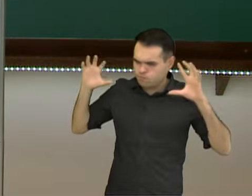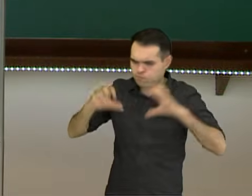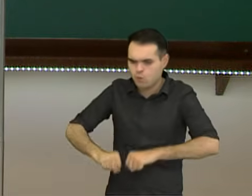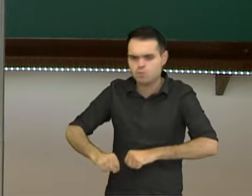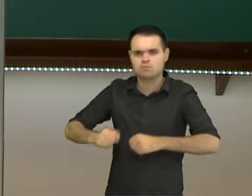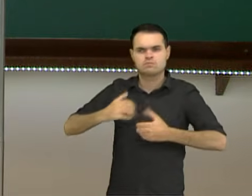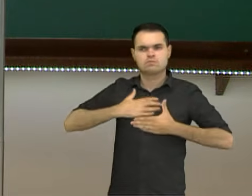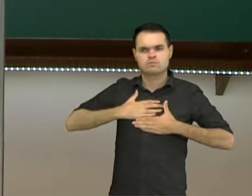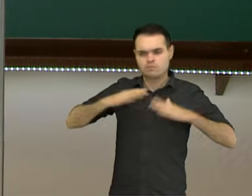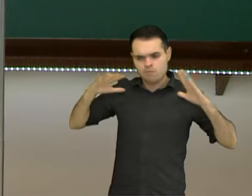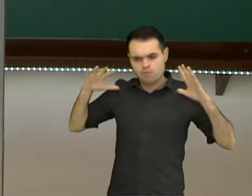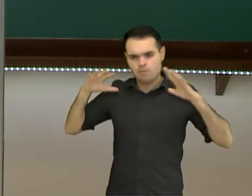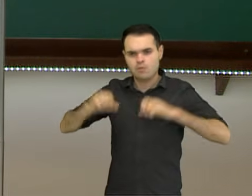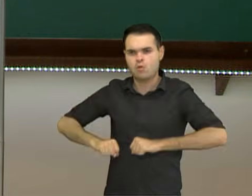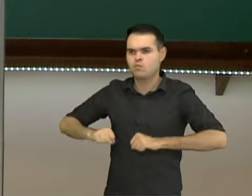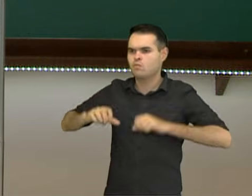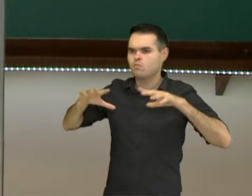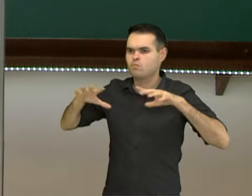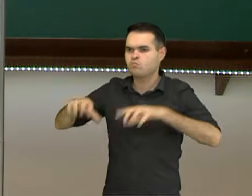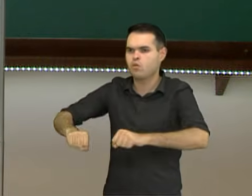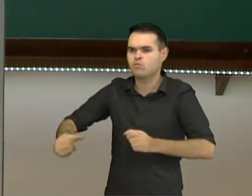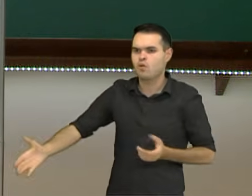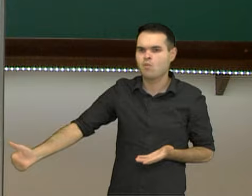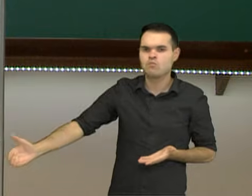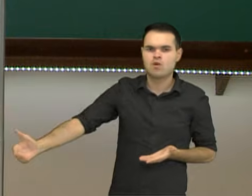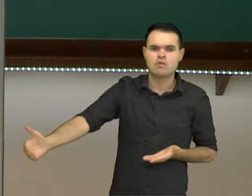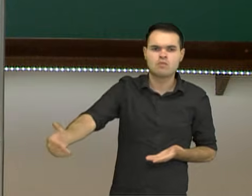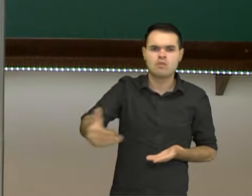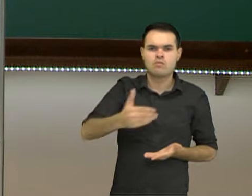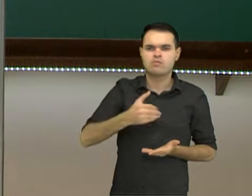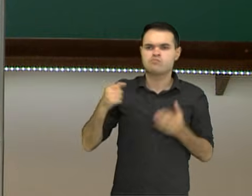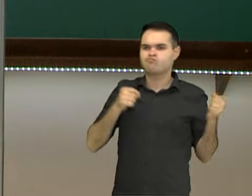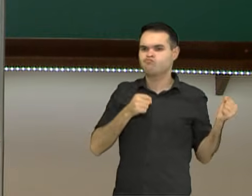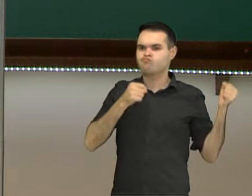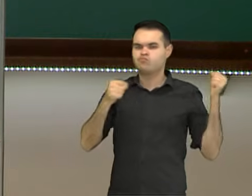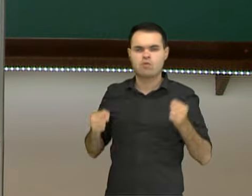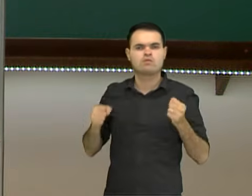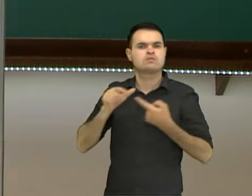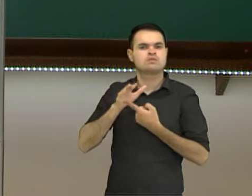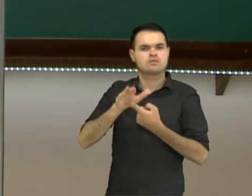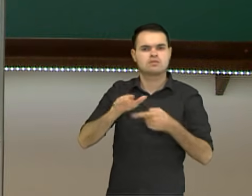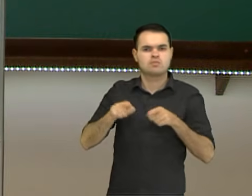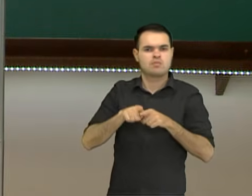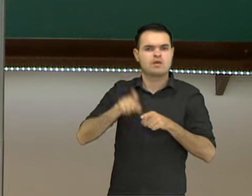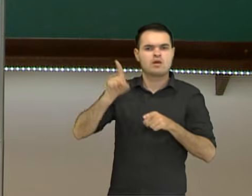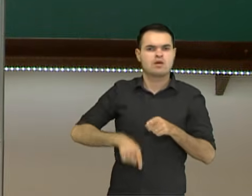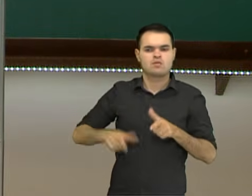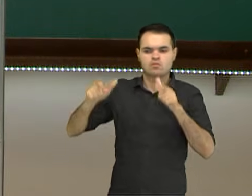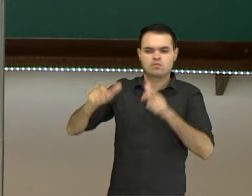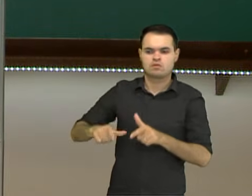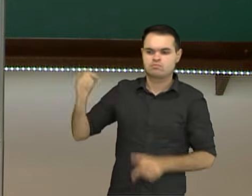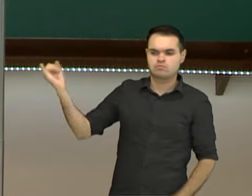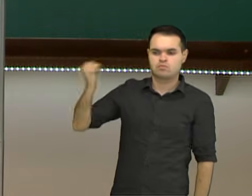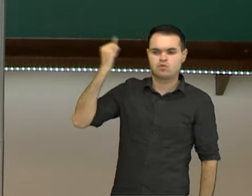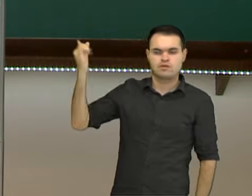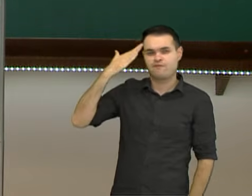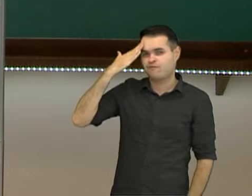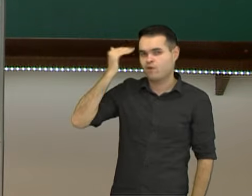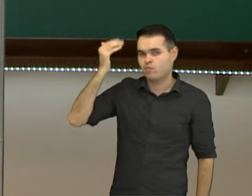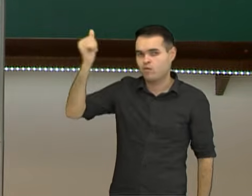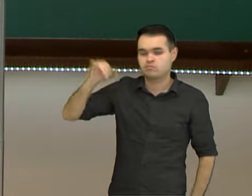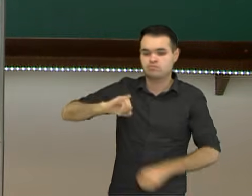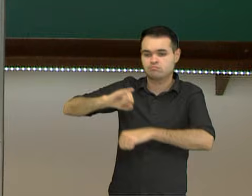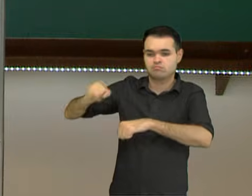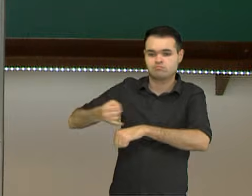a terra é sinônimo de poder, principalmente pontos importantes, né? Como a Terra Santa, né? A região